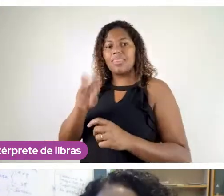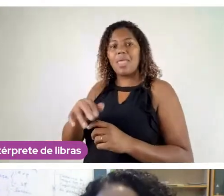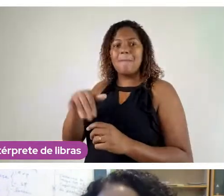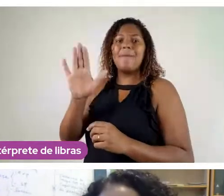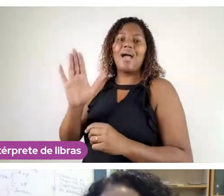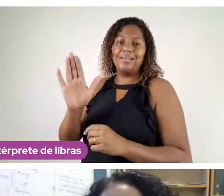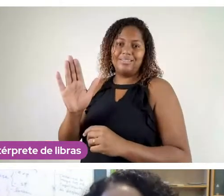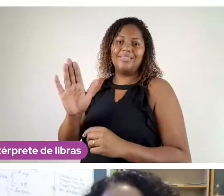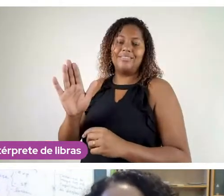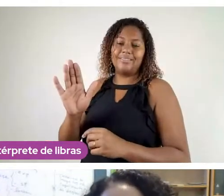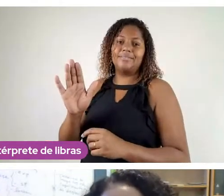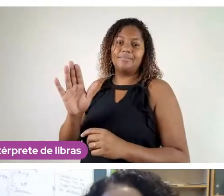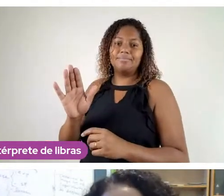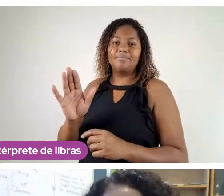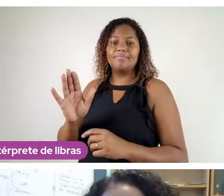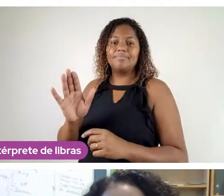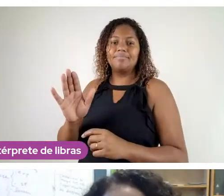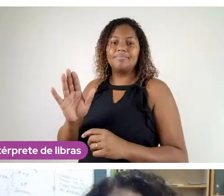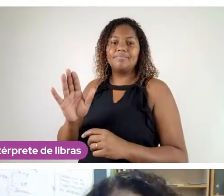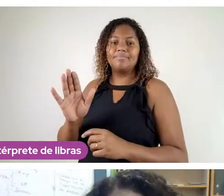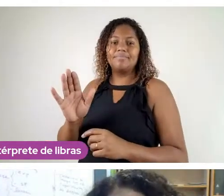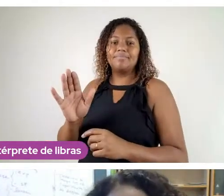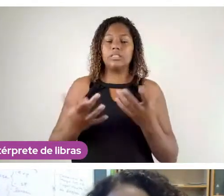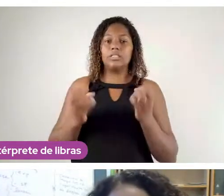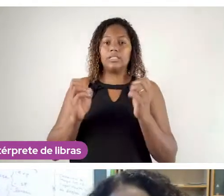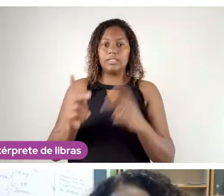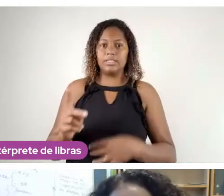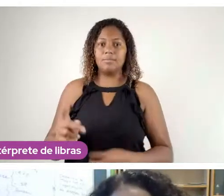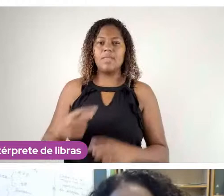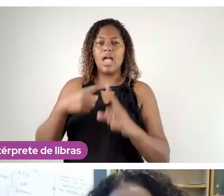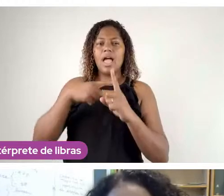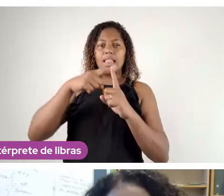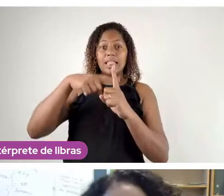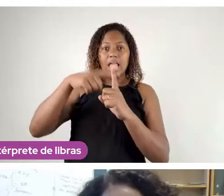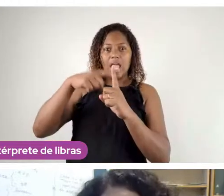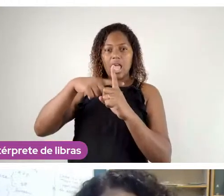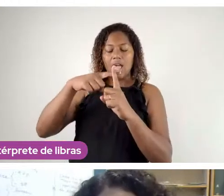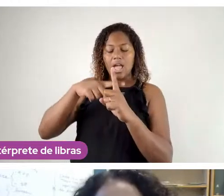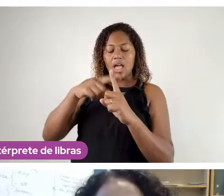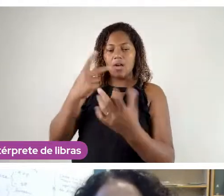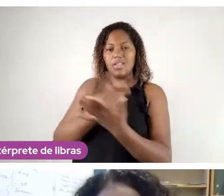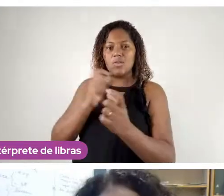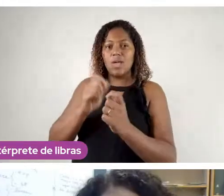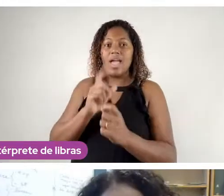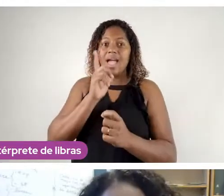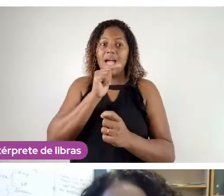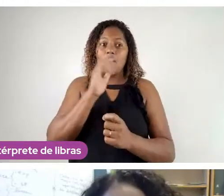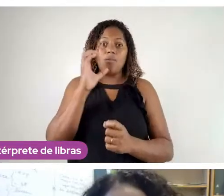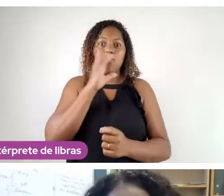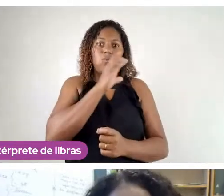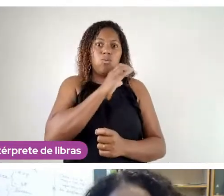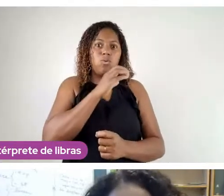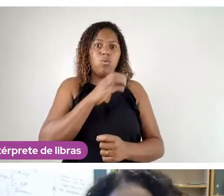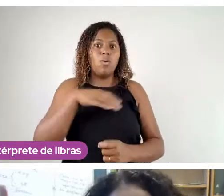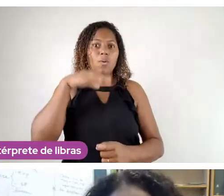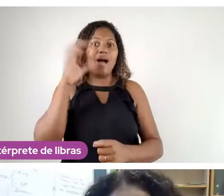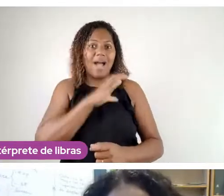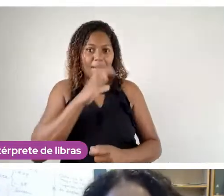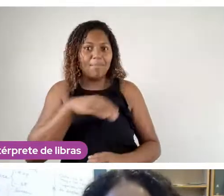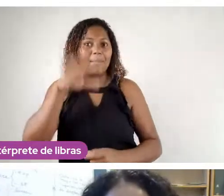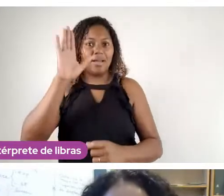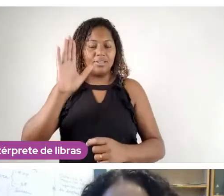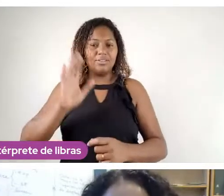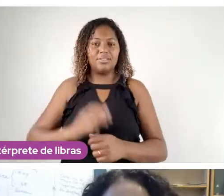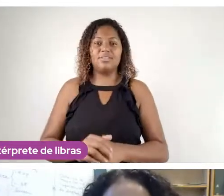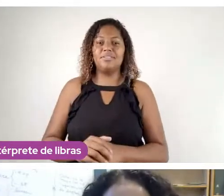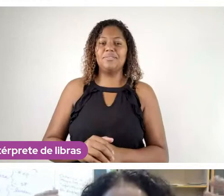temperatura. Então, tá. A temperatura faz com que as algas cresçam mais rápido. Mas, ao mesmo tempo, não é só a temperatura. A